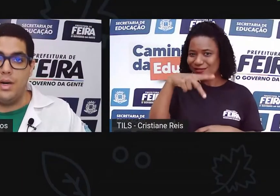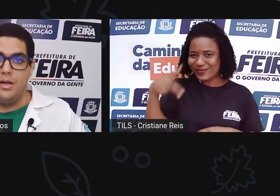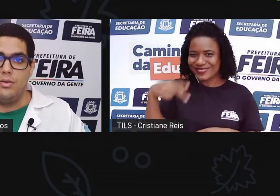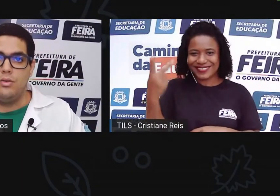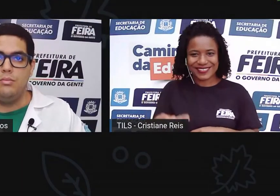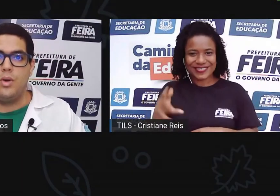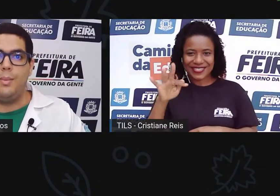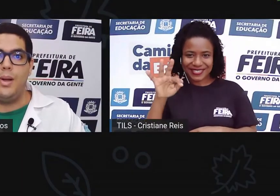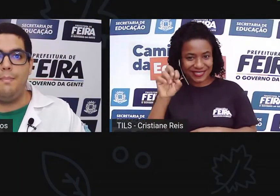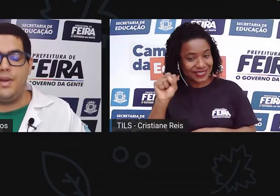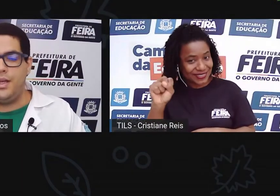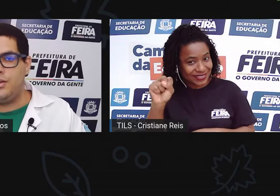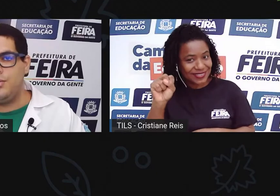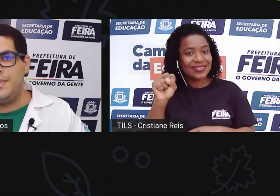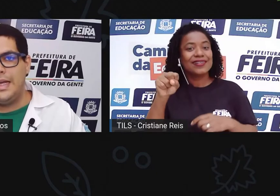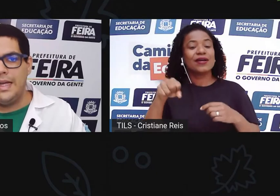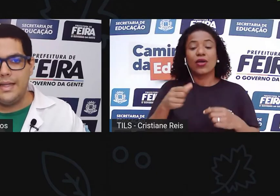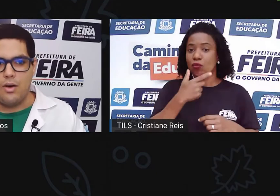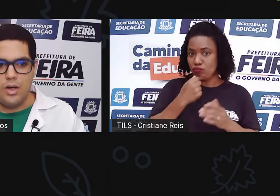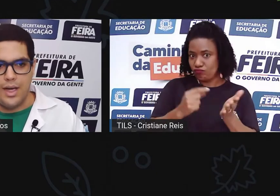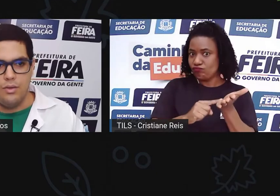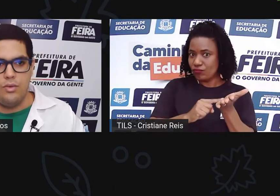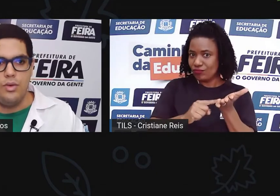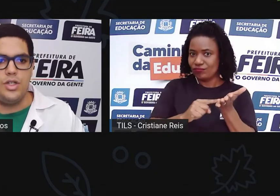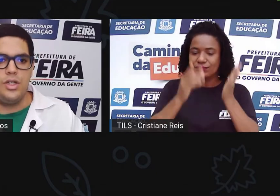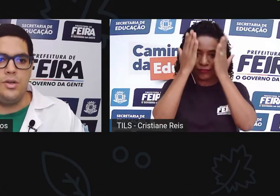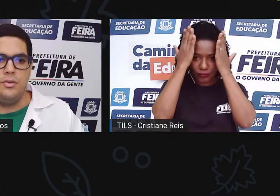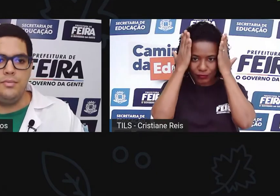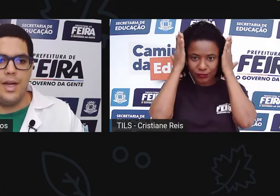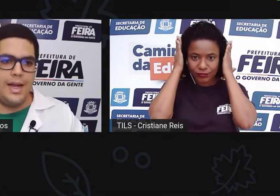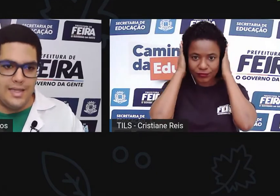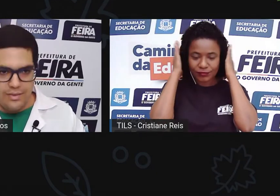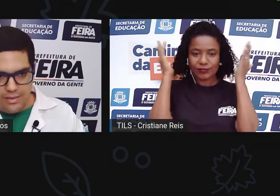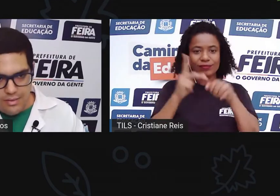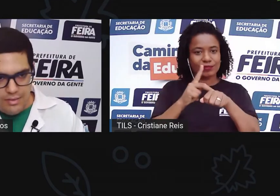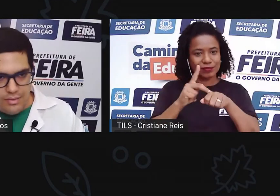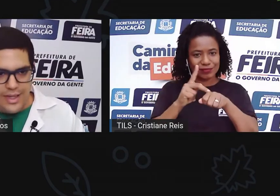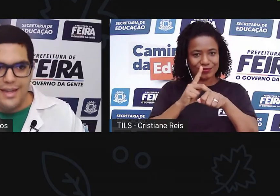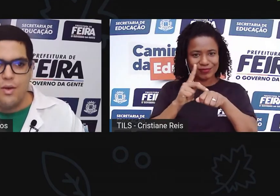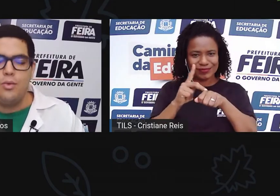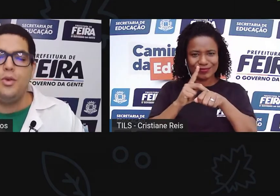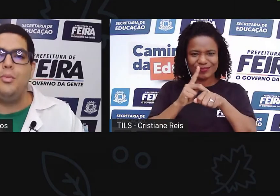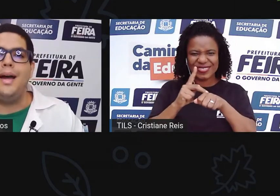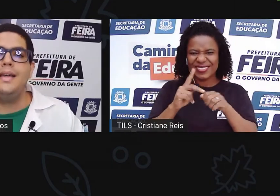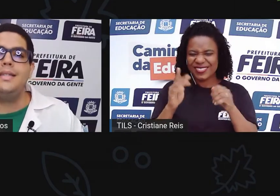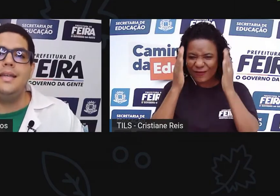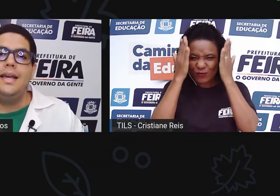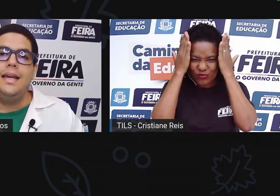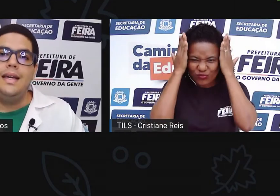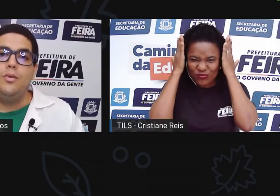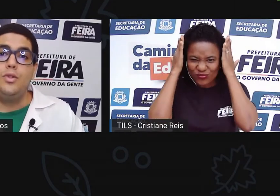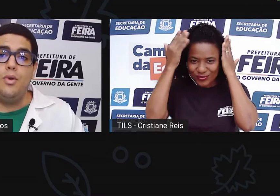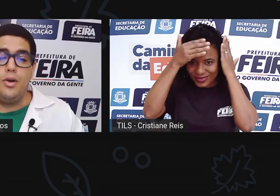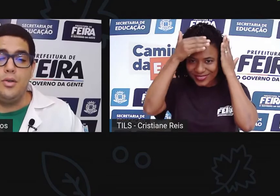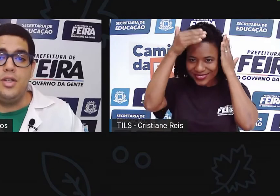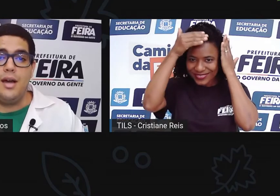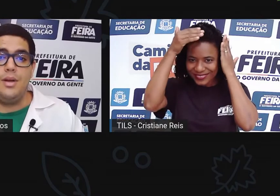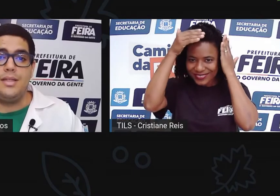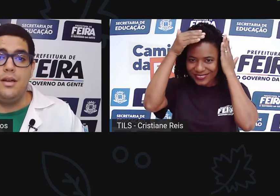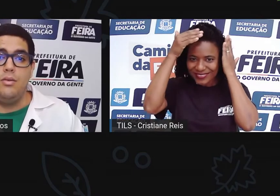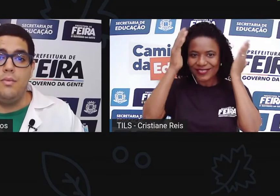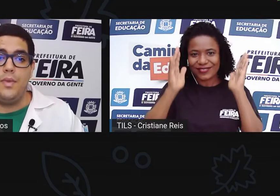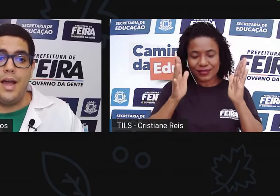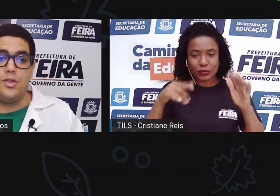homem branco, meu cabelo é preto, tá cortado curtinho, aliás, não tá nem tão curto mais. Uso um óculos